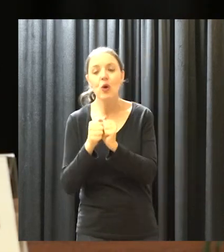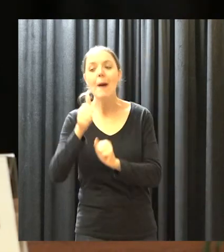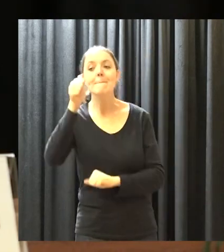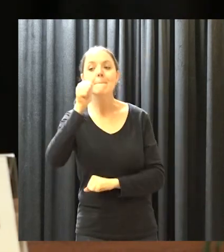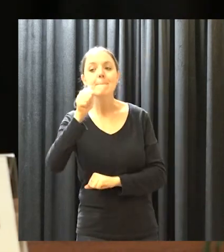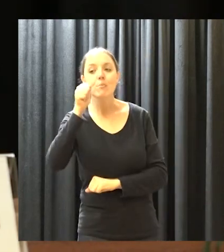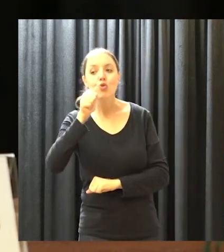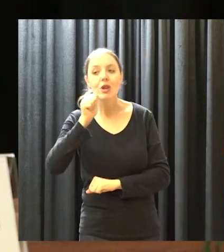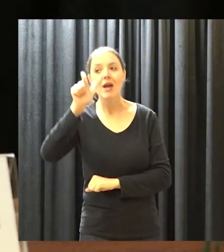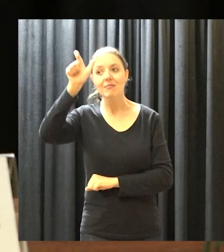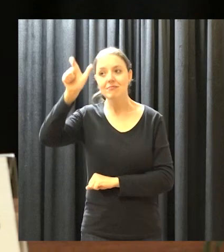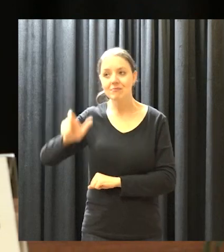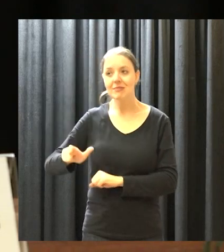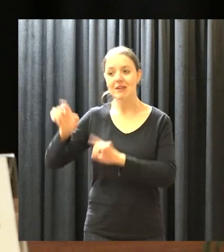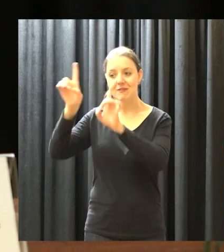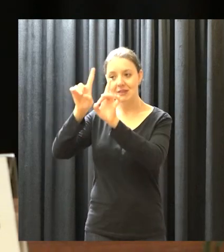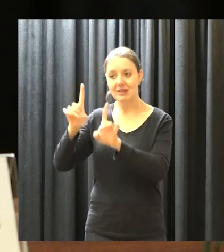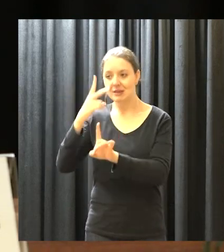trabalho sobre a deficiência.